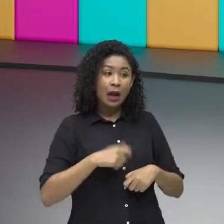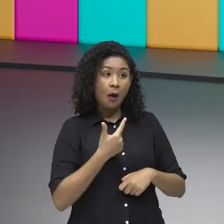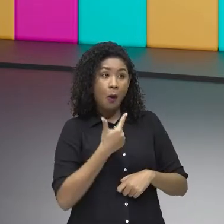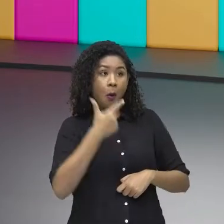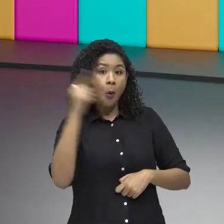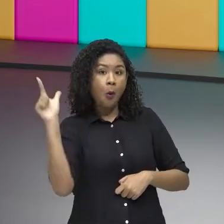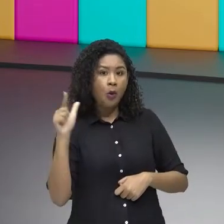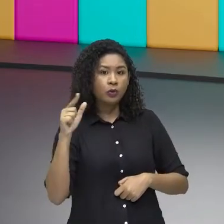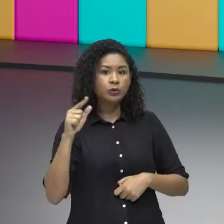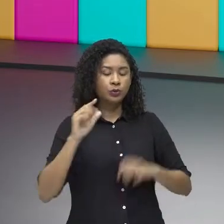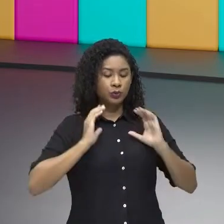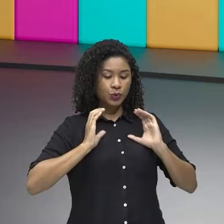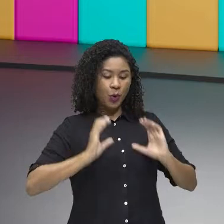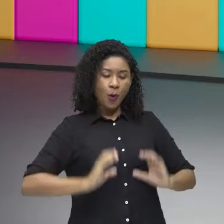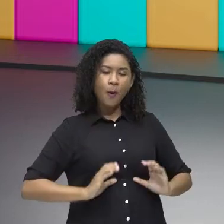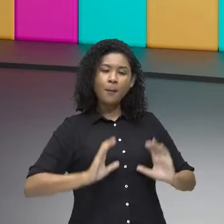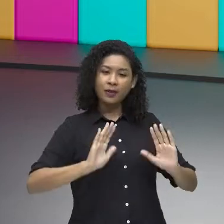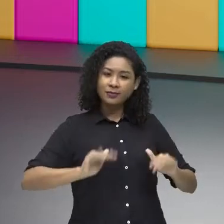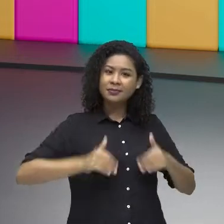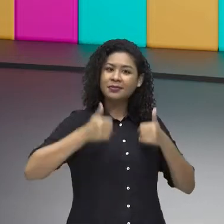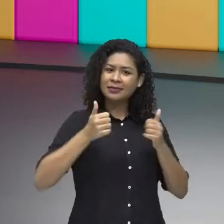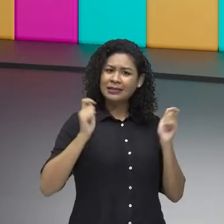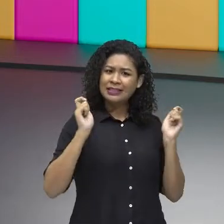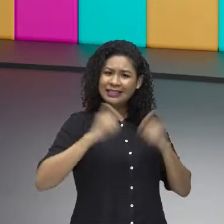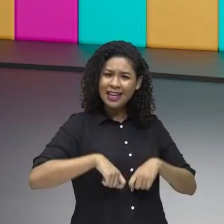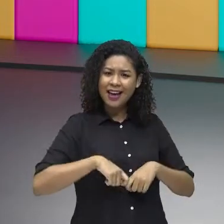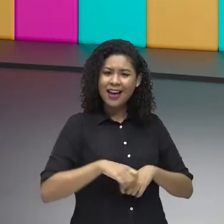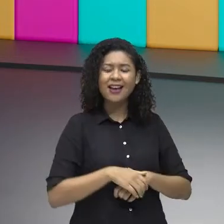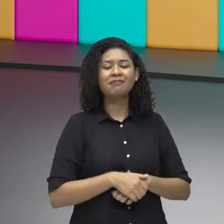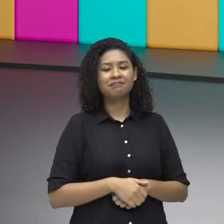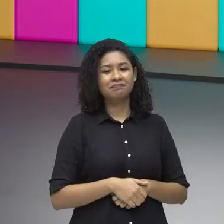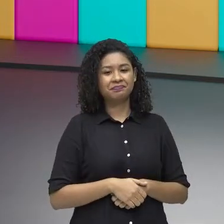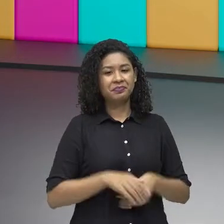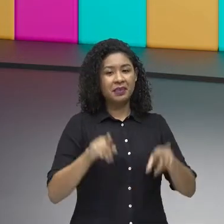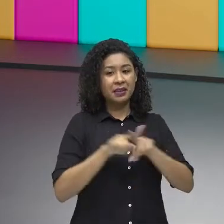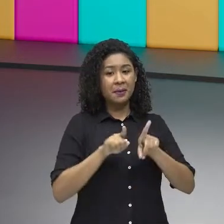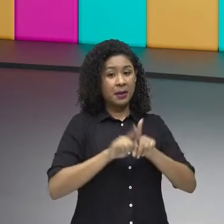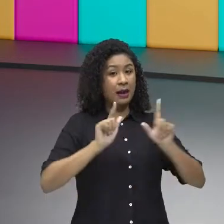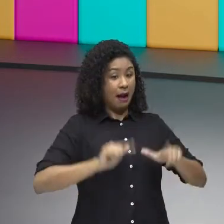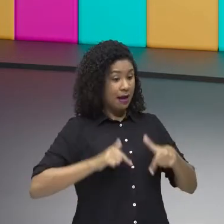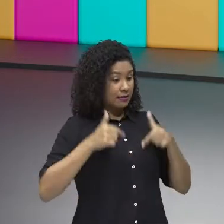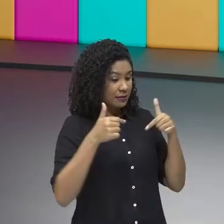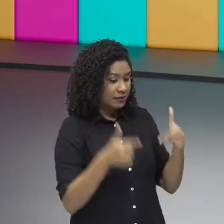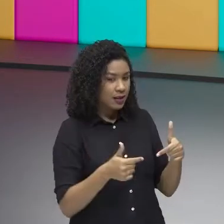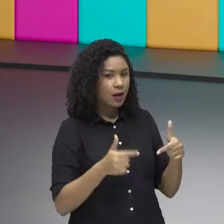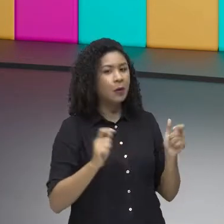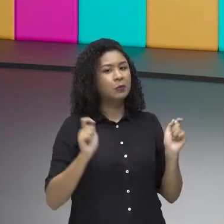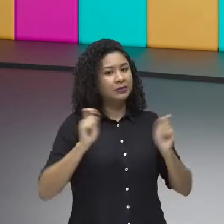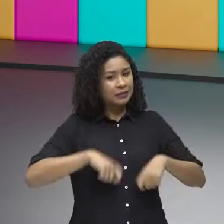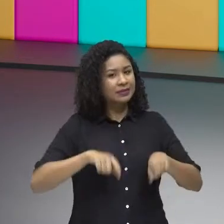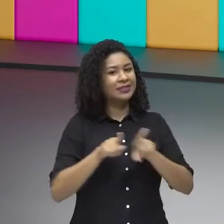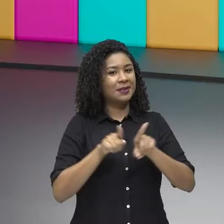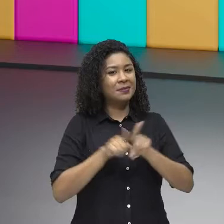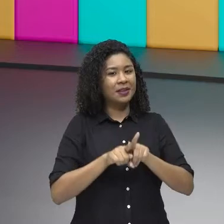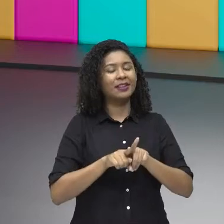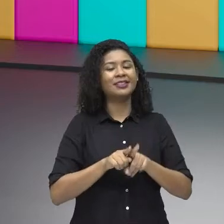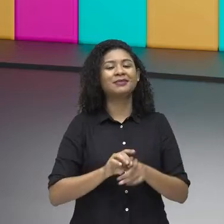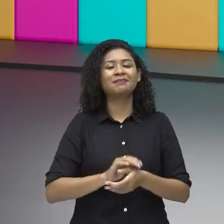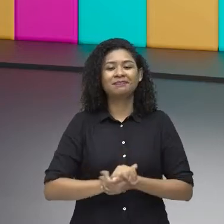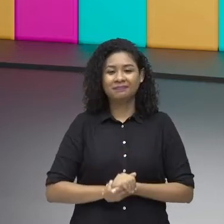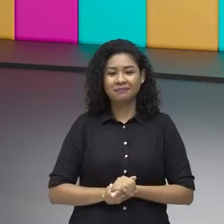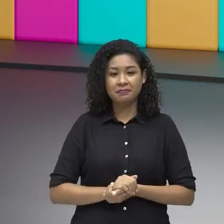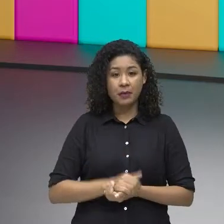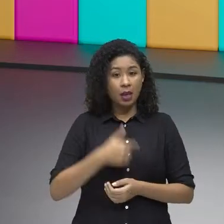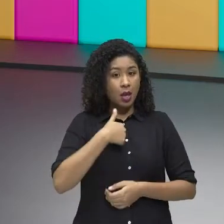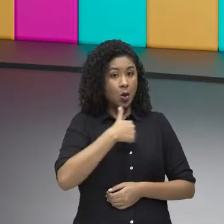atitudes e outros comportamentos. E a gente passa a não somente agir, né, aliás, a reagir, eu passo a agir. Porque eu compreendo o